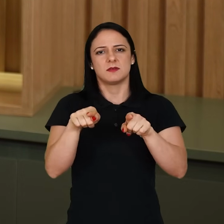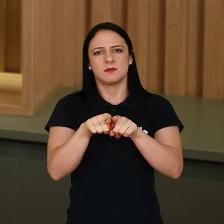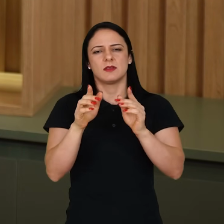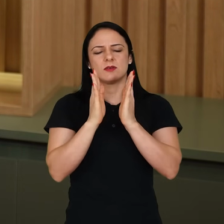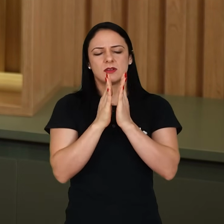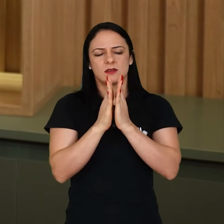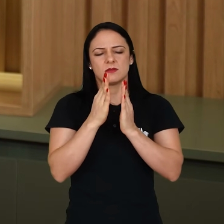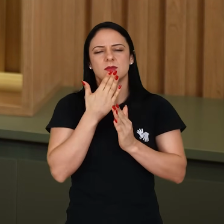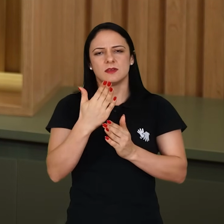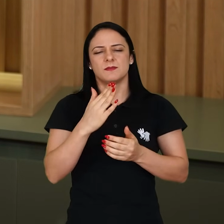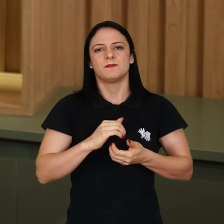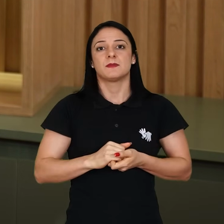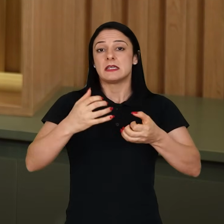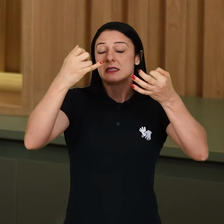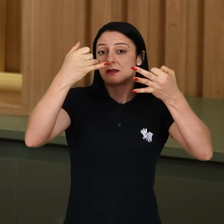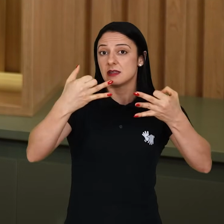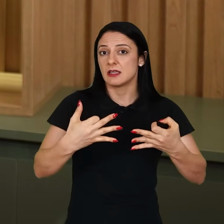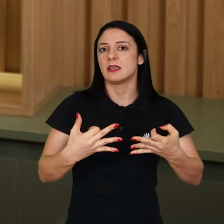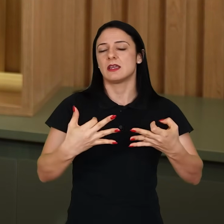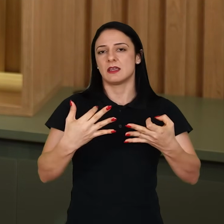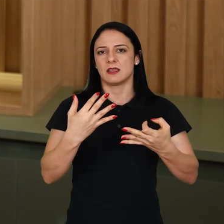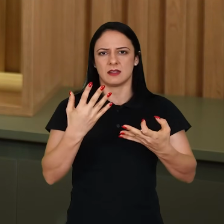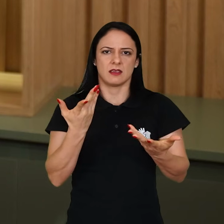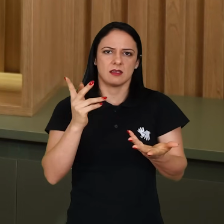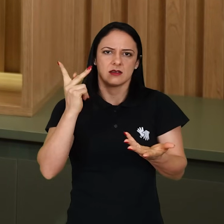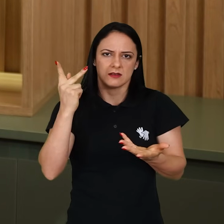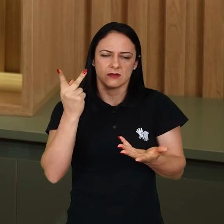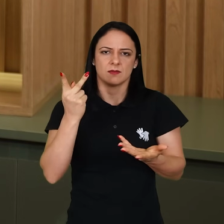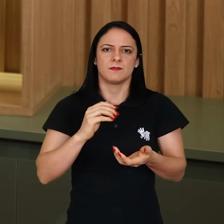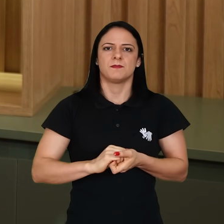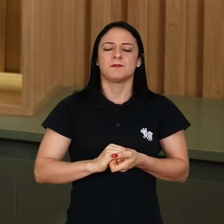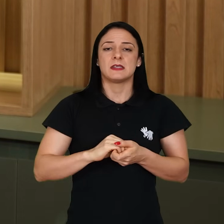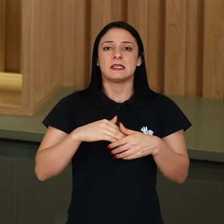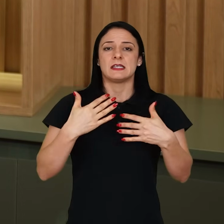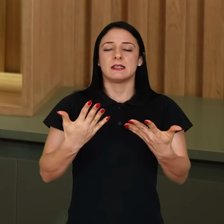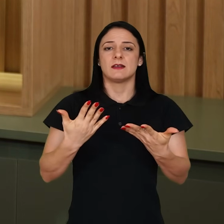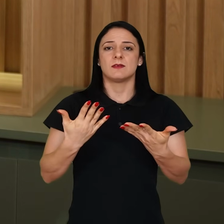intercedessem por ele. E expliquei mais ou menos a situação e